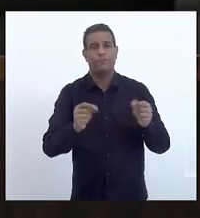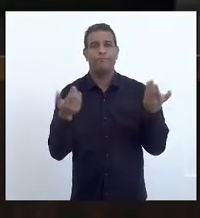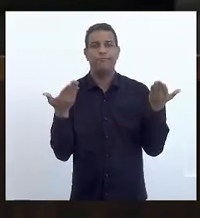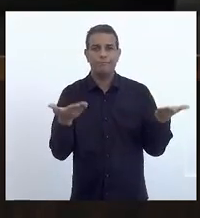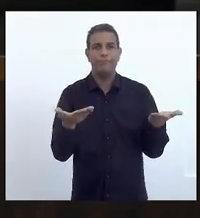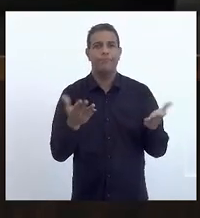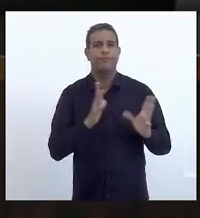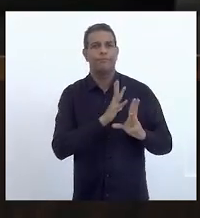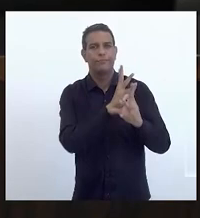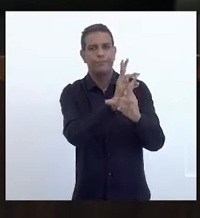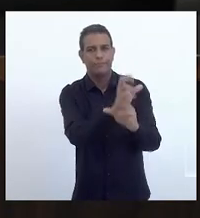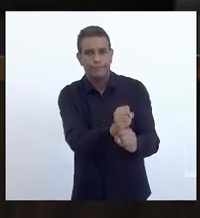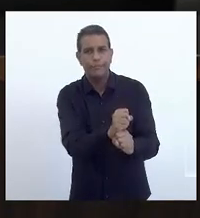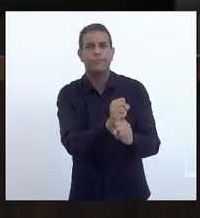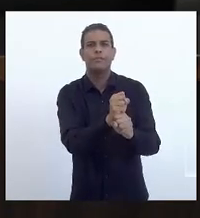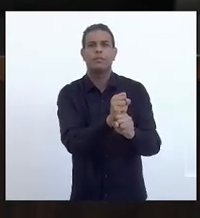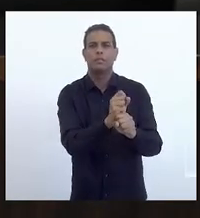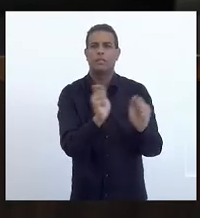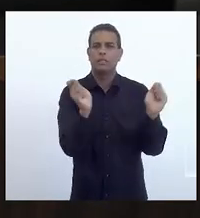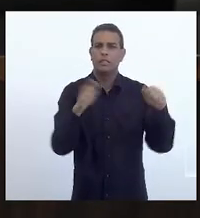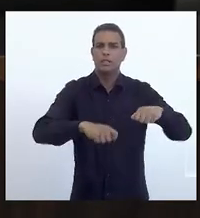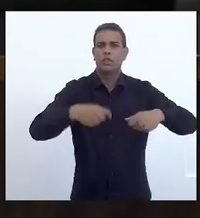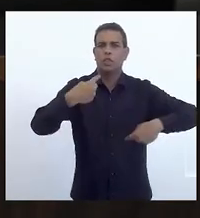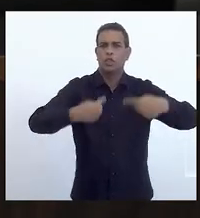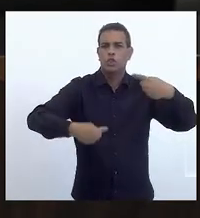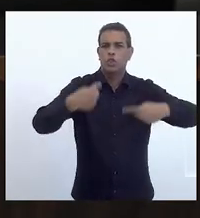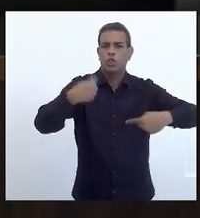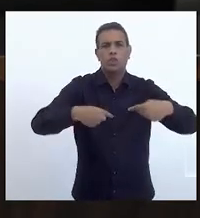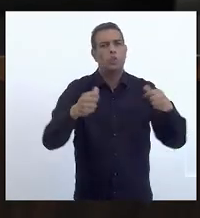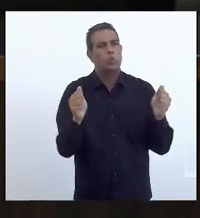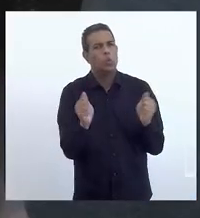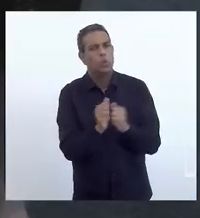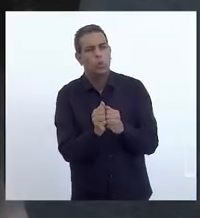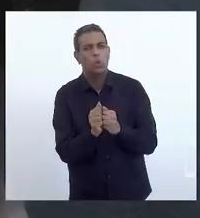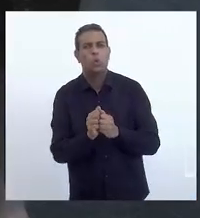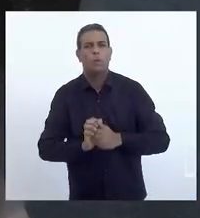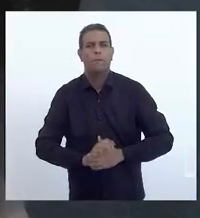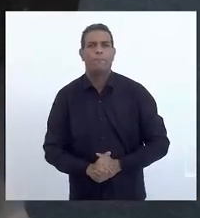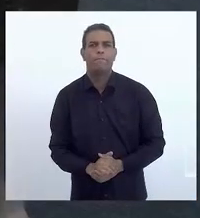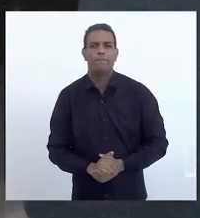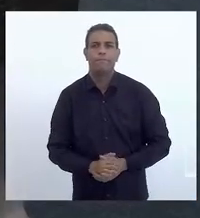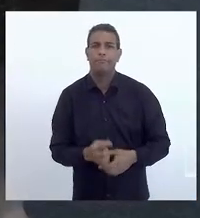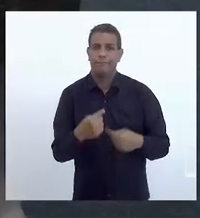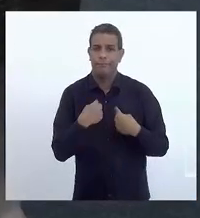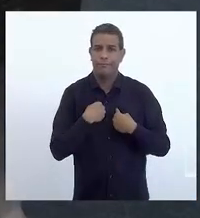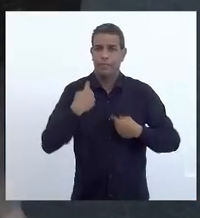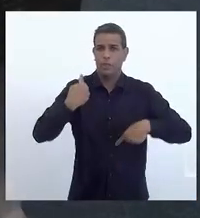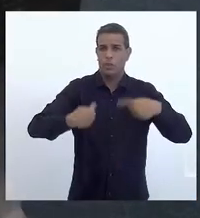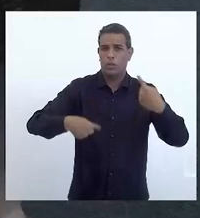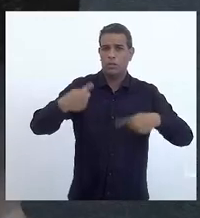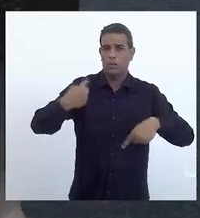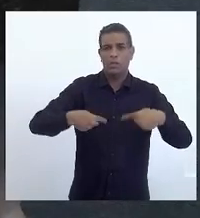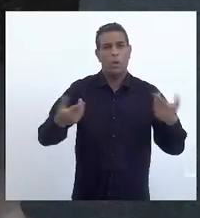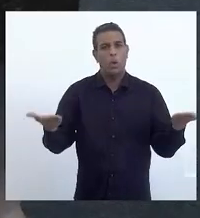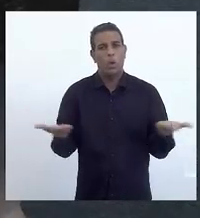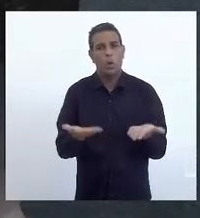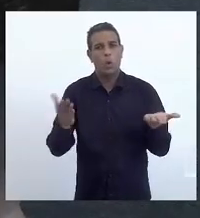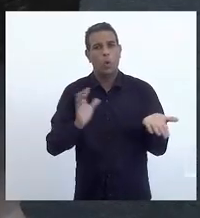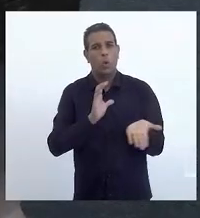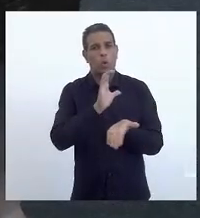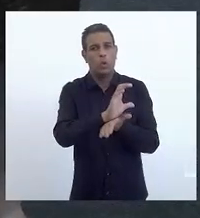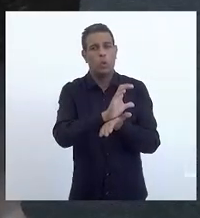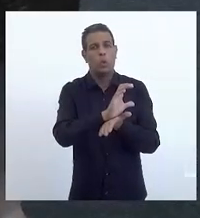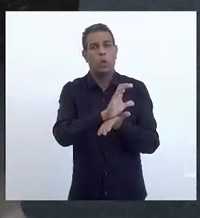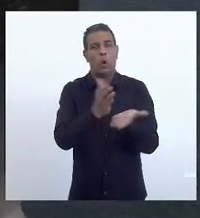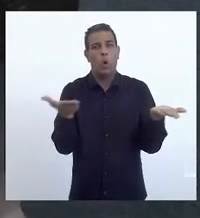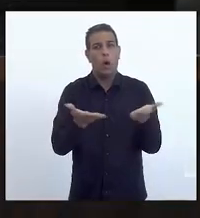a revisão do plano plurianual. Poderia discutir juntos. Senhor presidente, eu vou discutir o orçamento hoje e o PPA